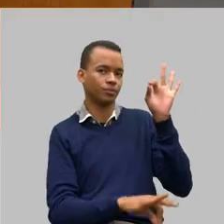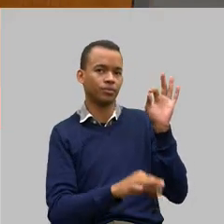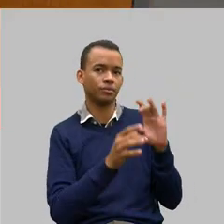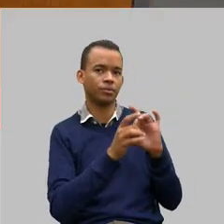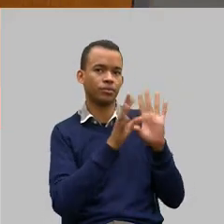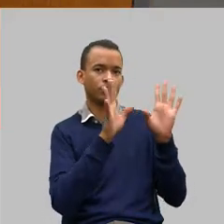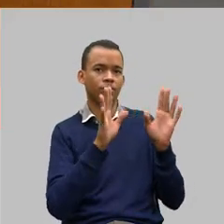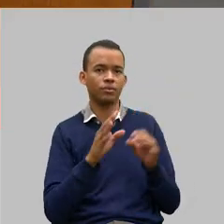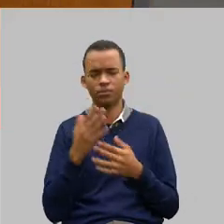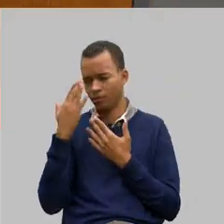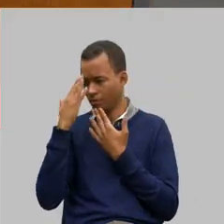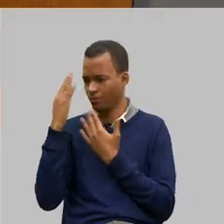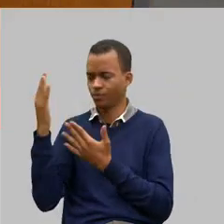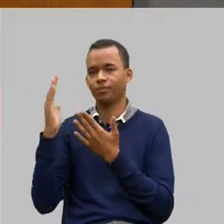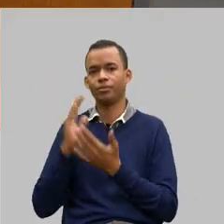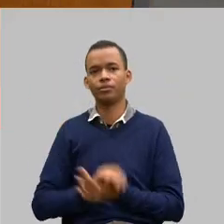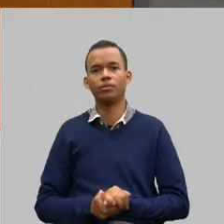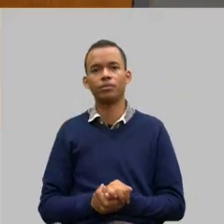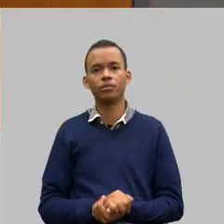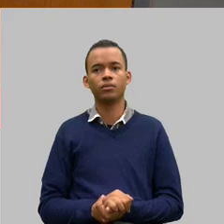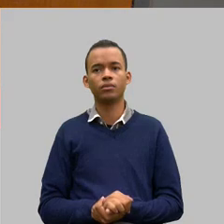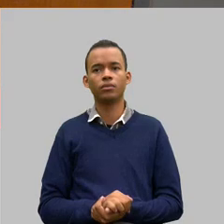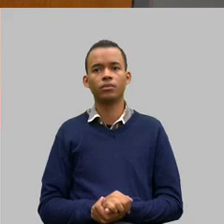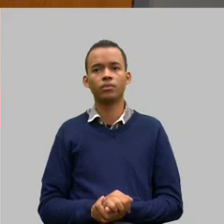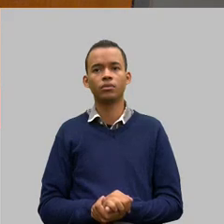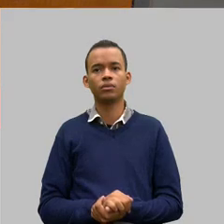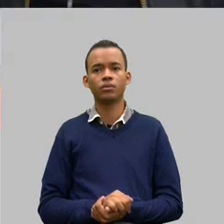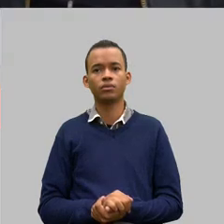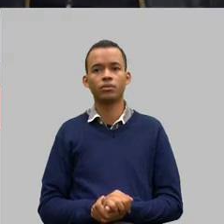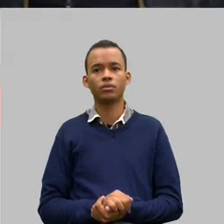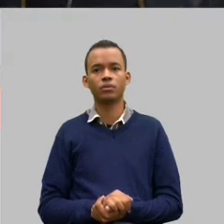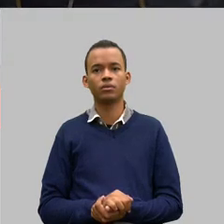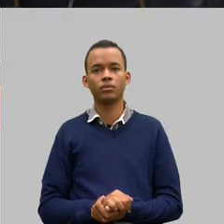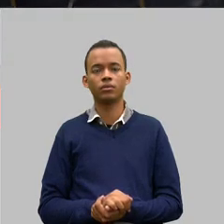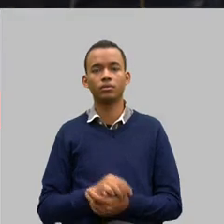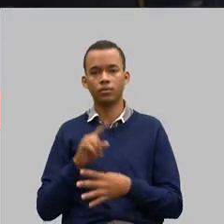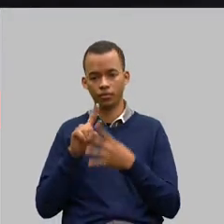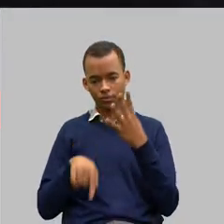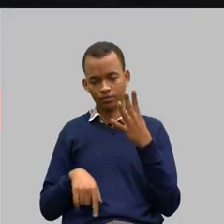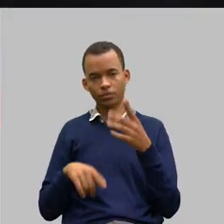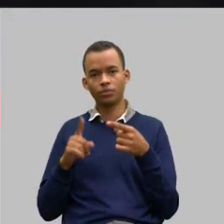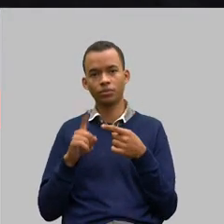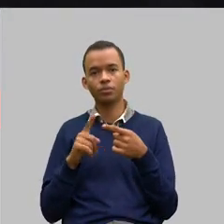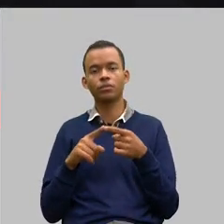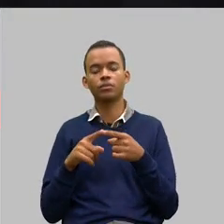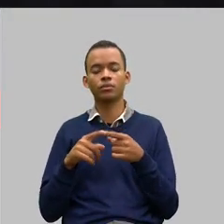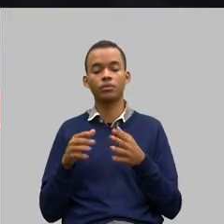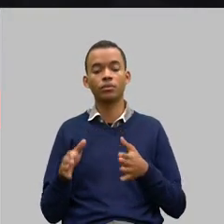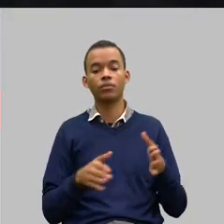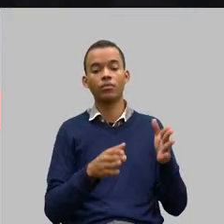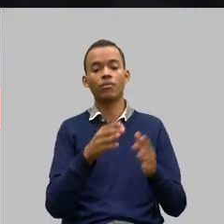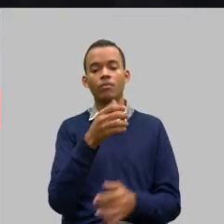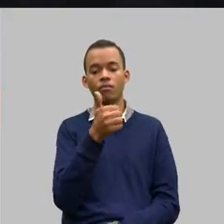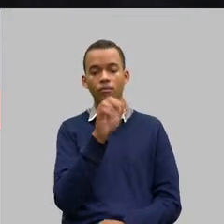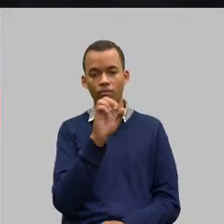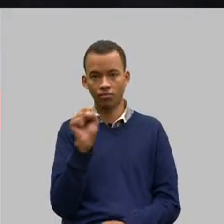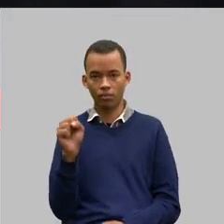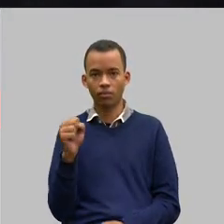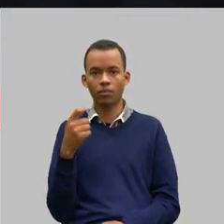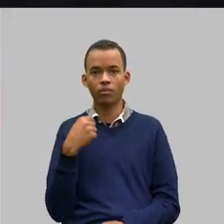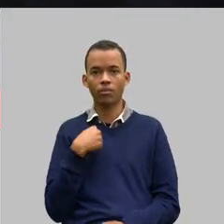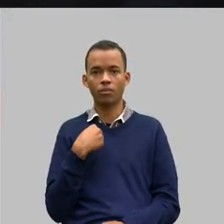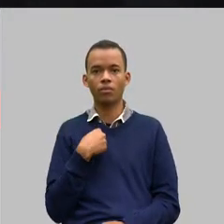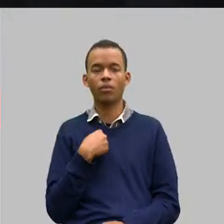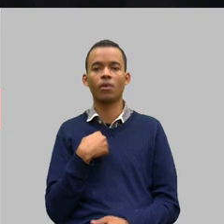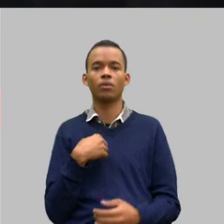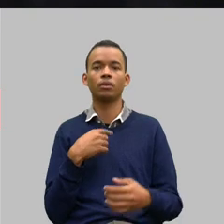quatro Obrigado Presidente são quatro assuntos muito importantes primeira da MG 108 né Eu sou casado lá no